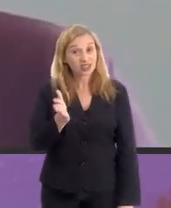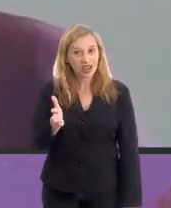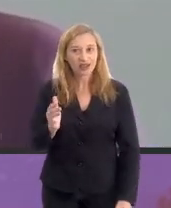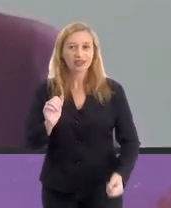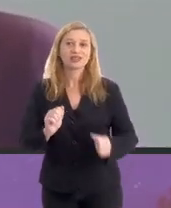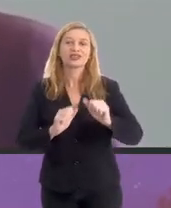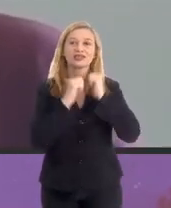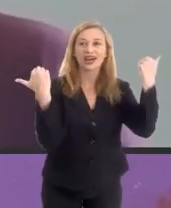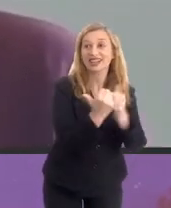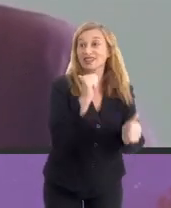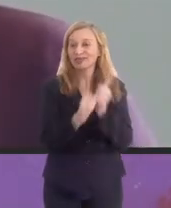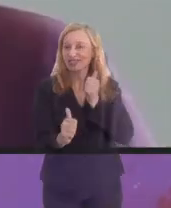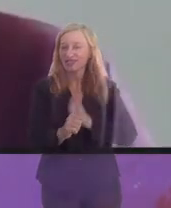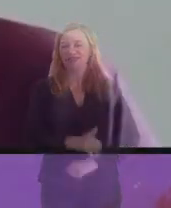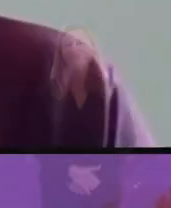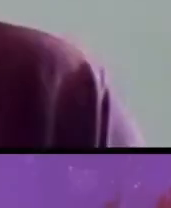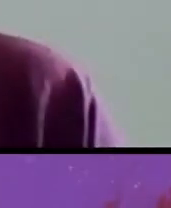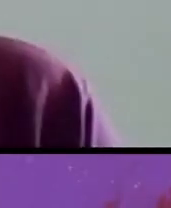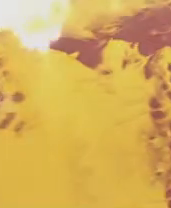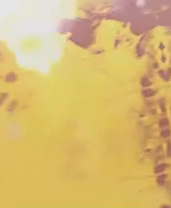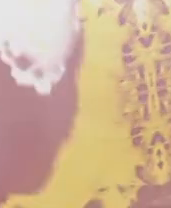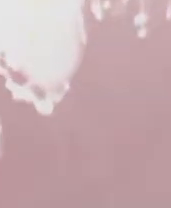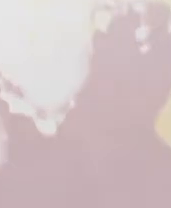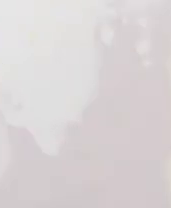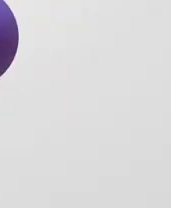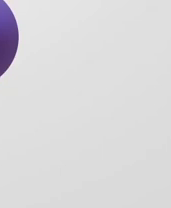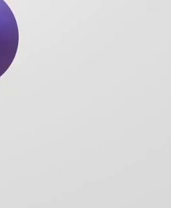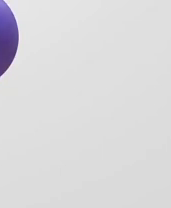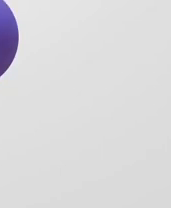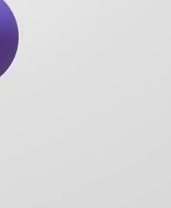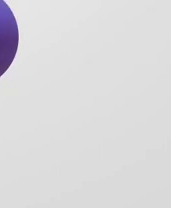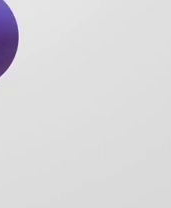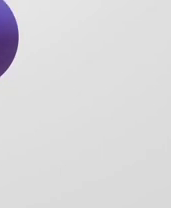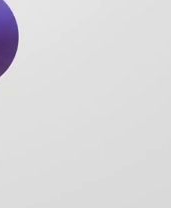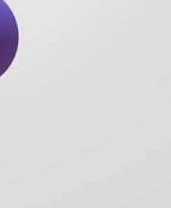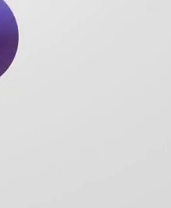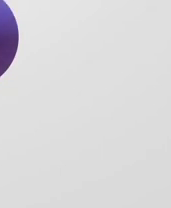e Rafael Marques já já no Arena Esportiva E aí